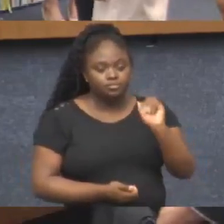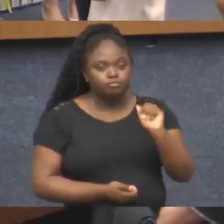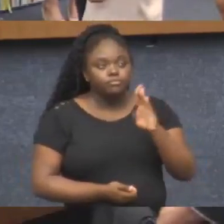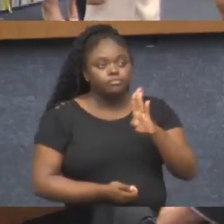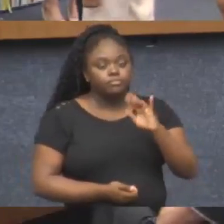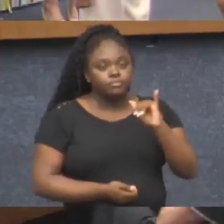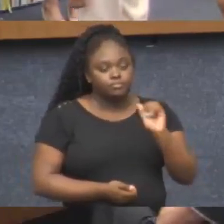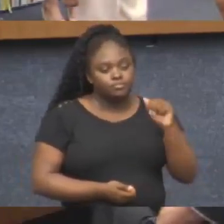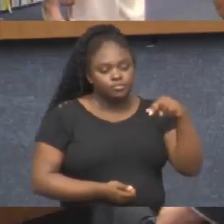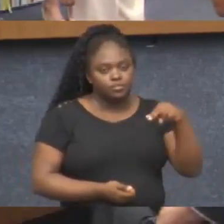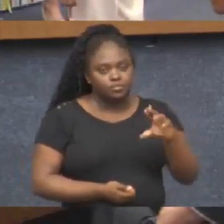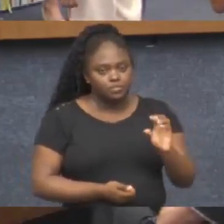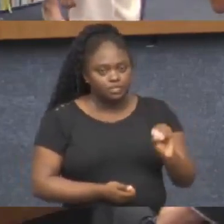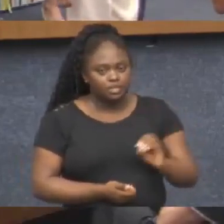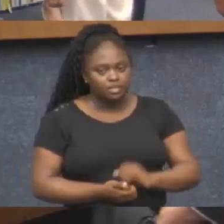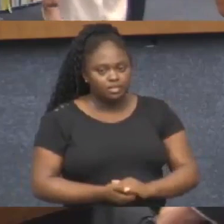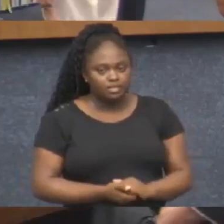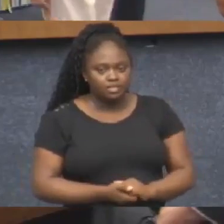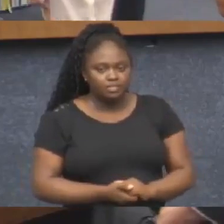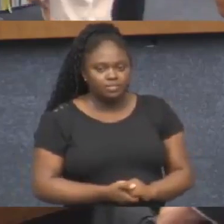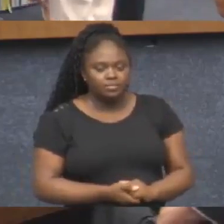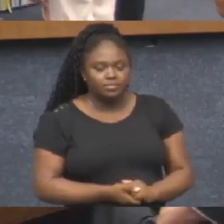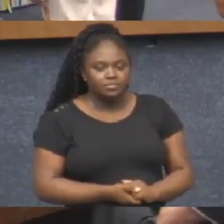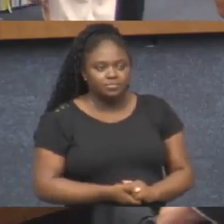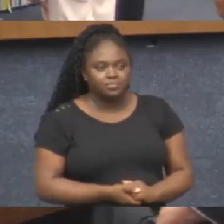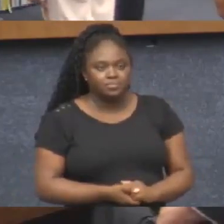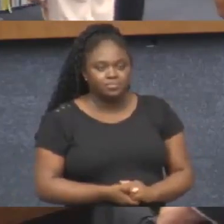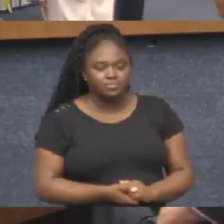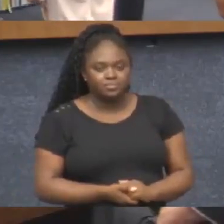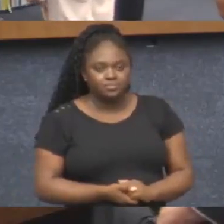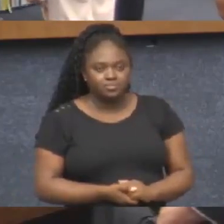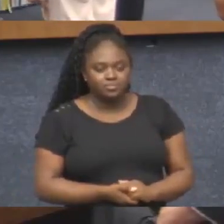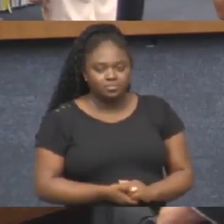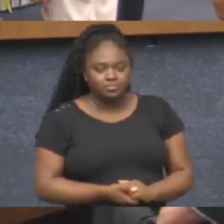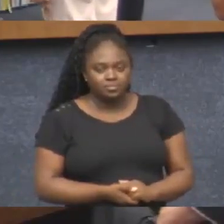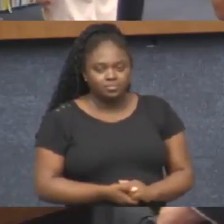Fabiano Gonçalves Guimarães.